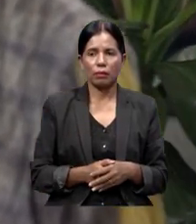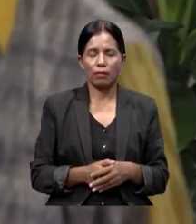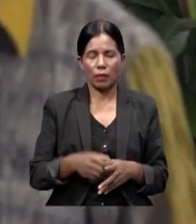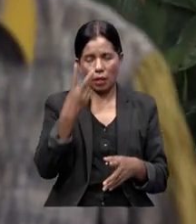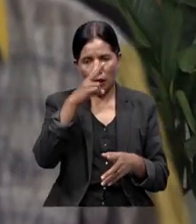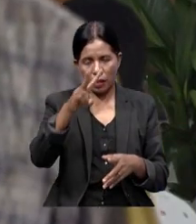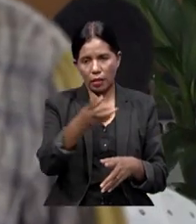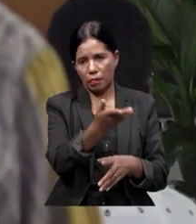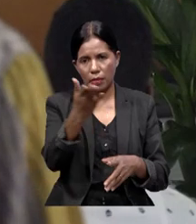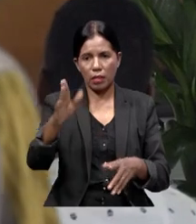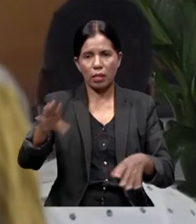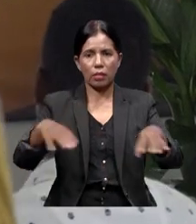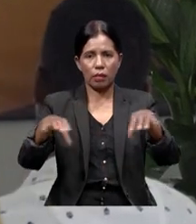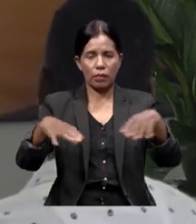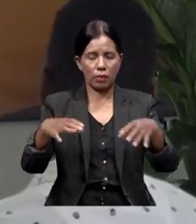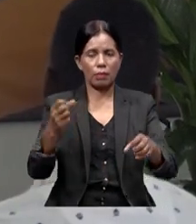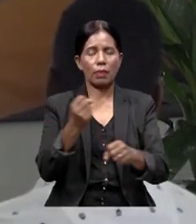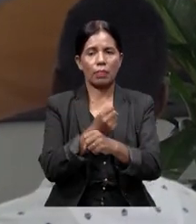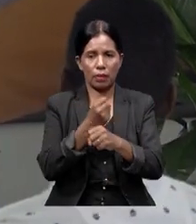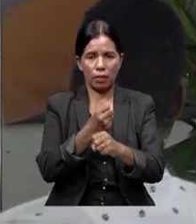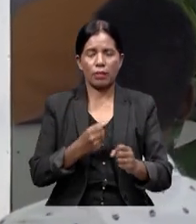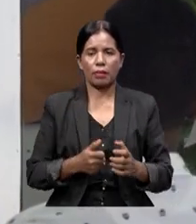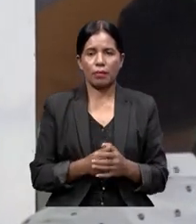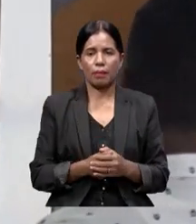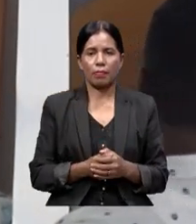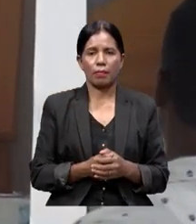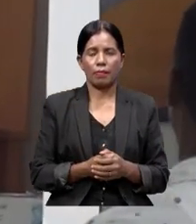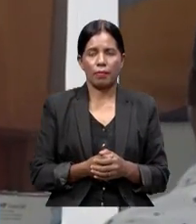rebei meu serviço no mesmo caso.